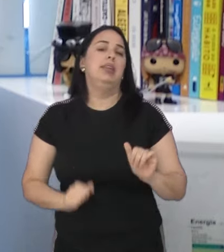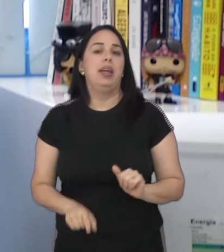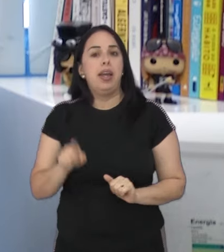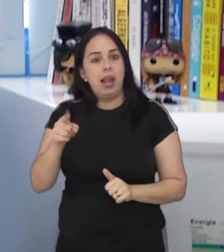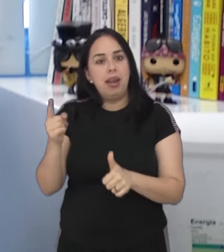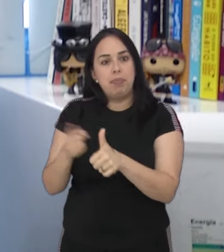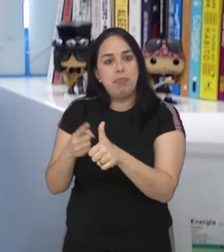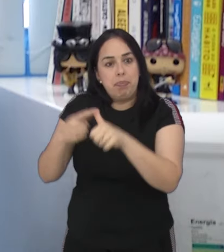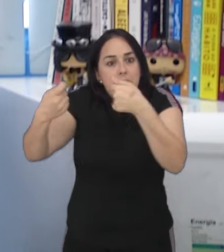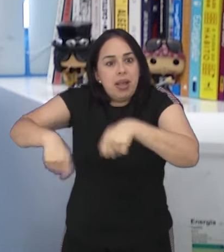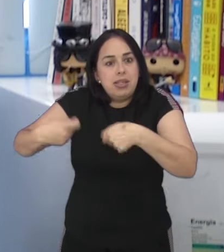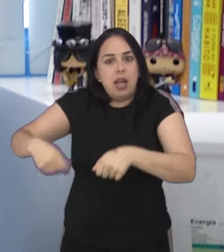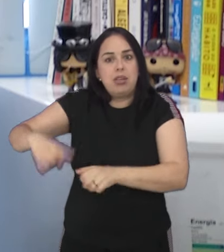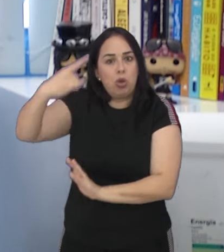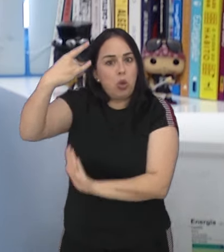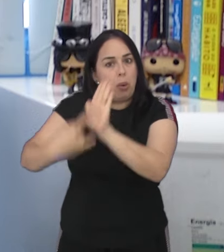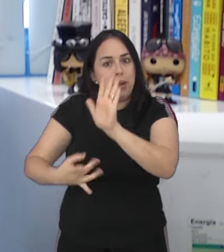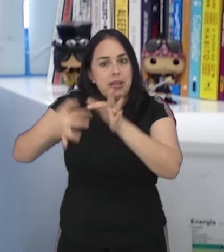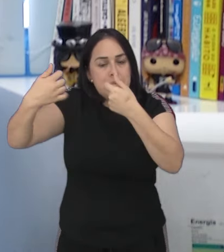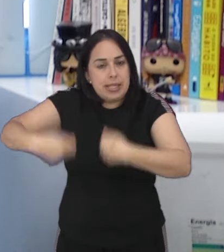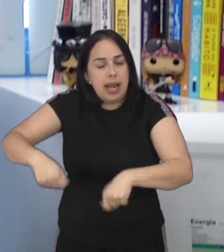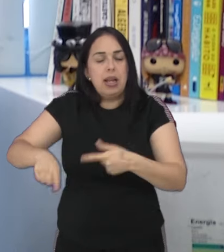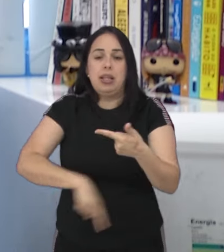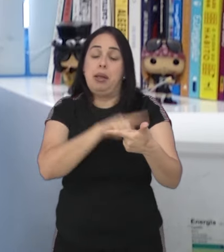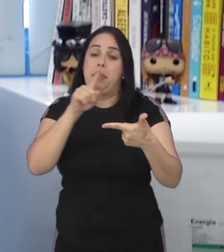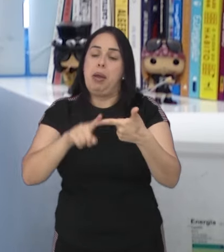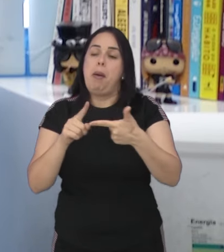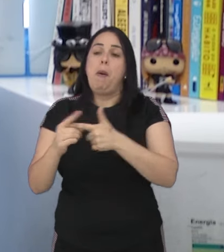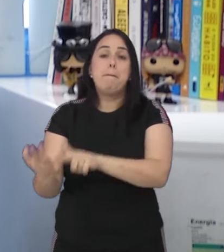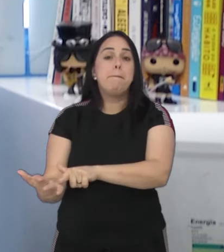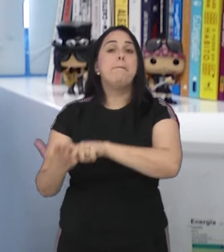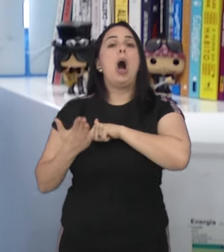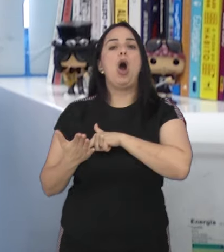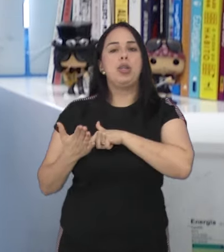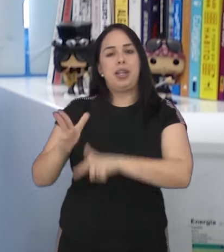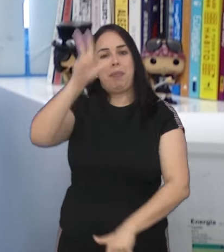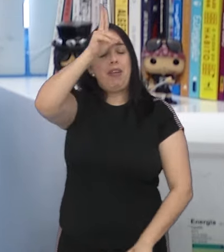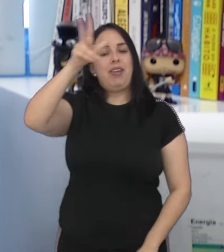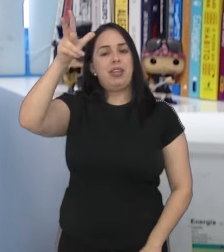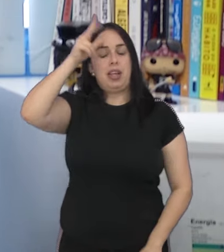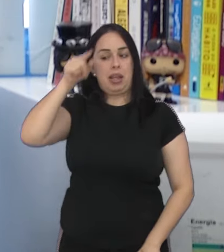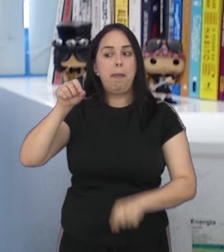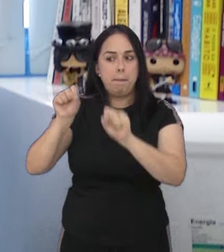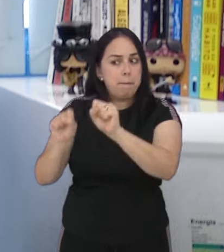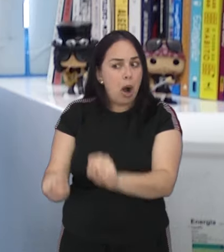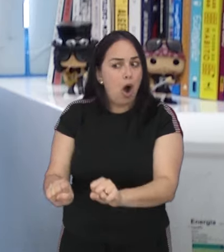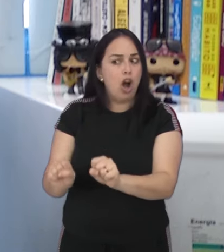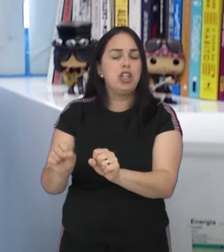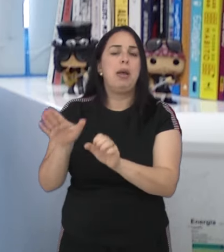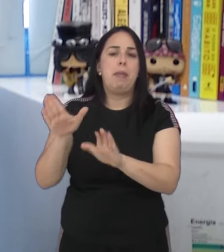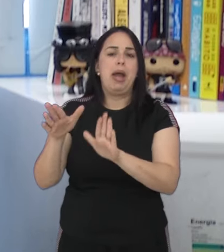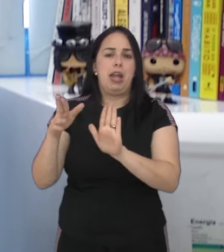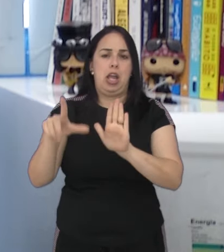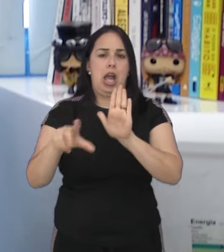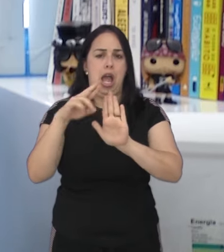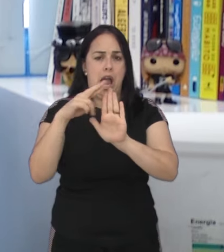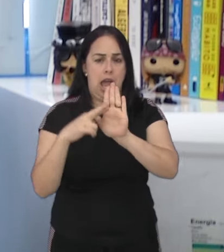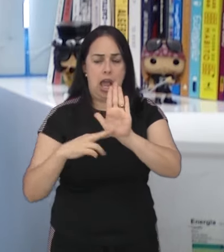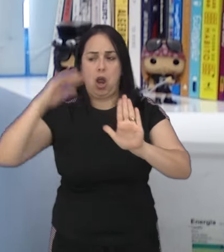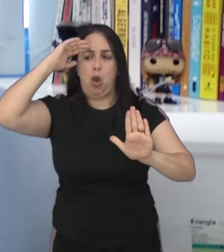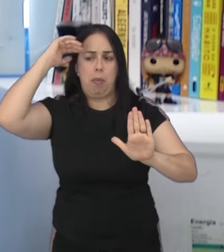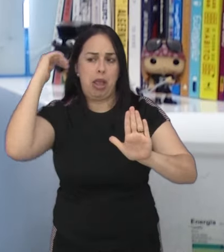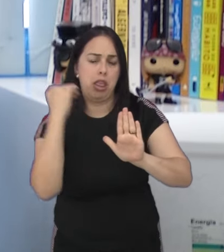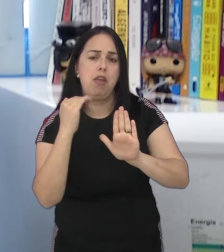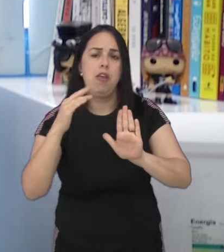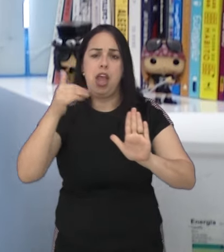providencia a documentação necessária ou até que ele demonstre pro poder público que ele está disposto a funcionar dentro das regras